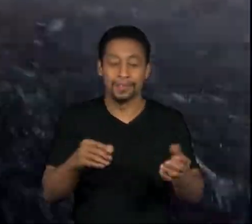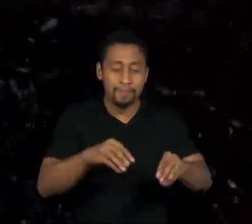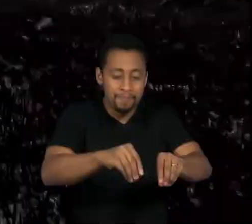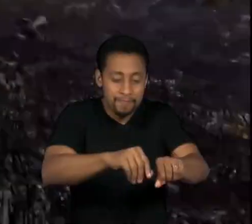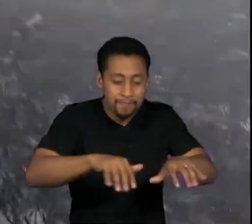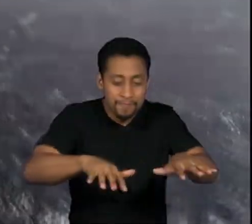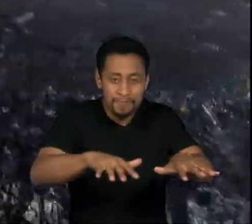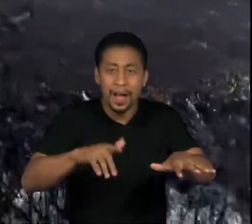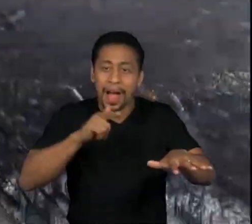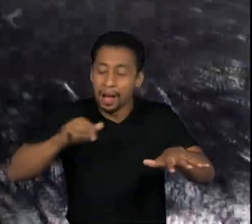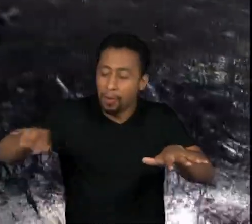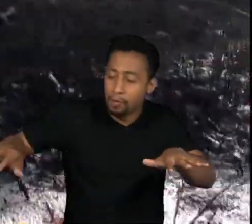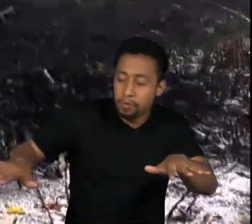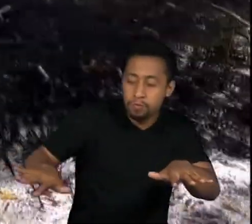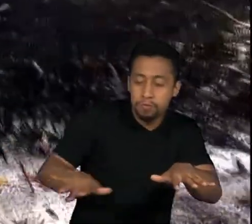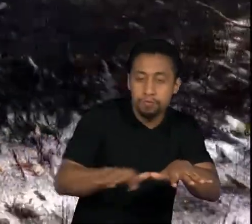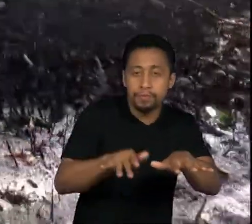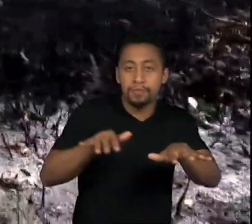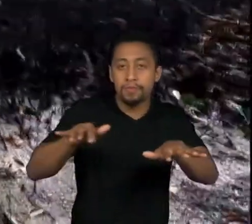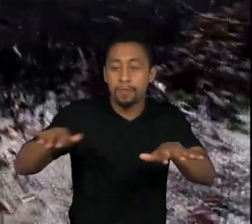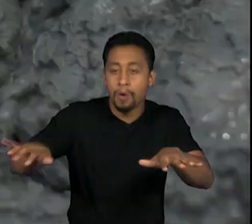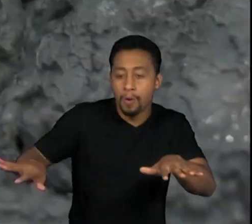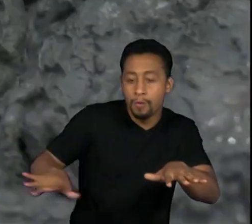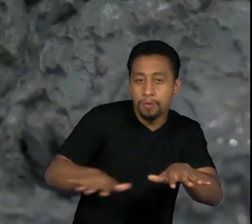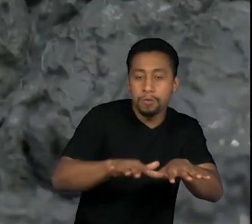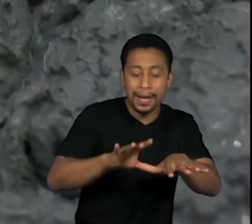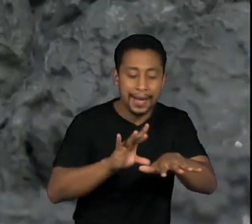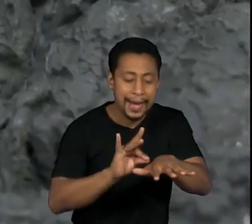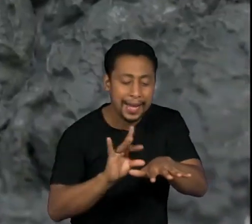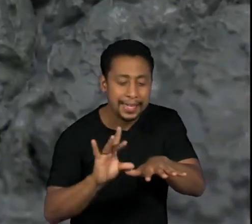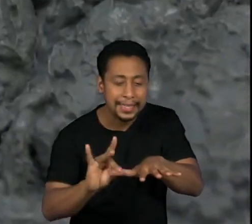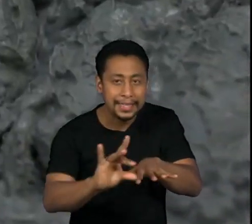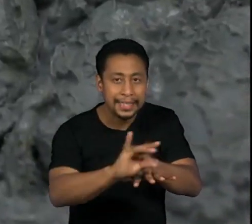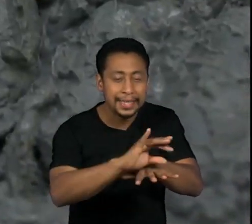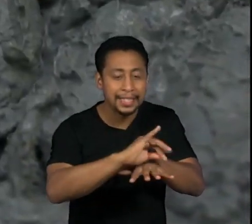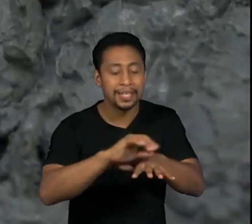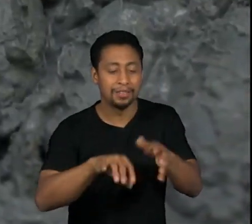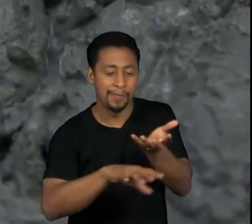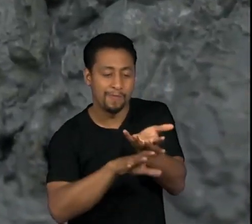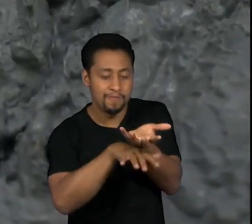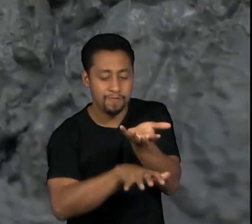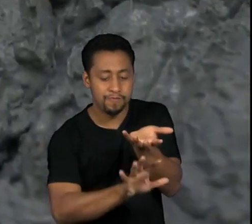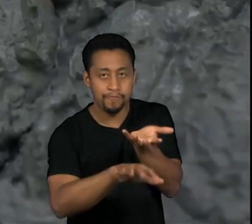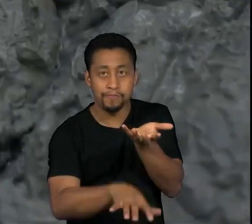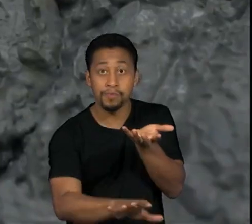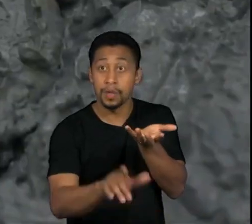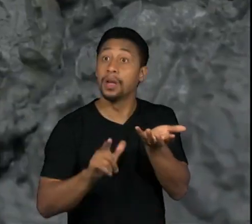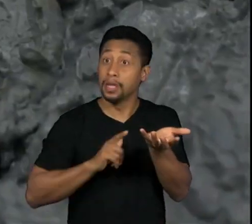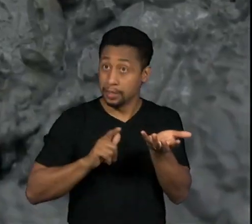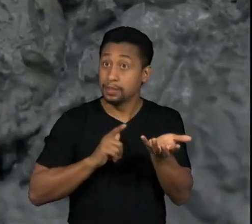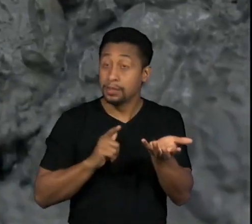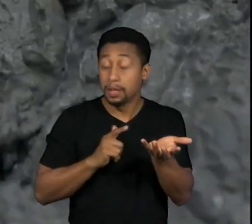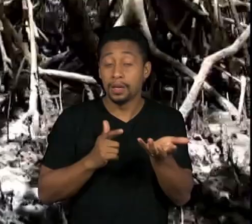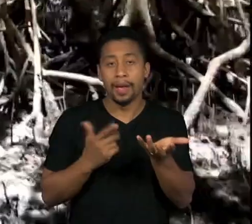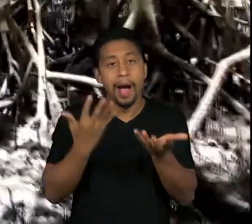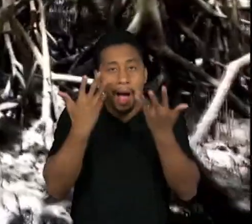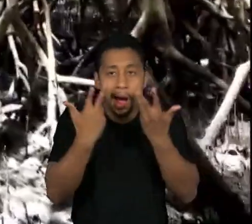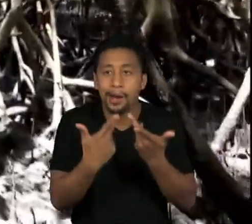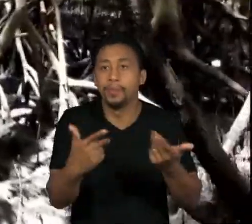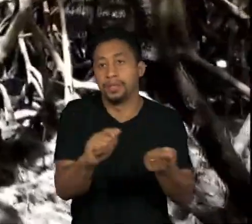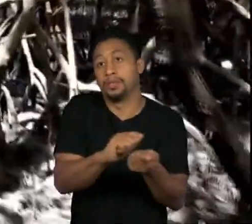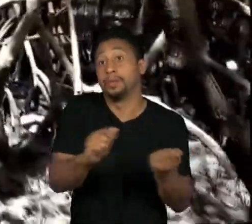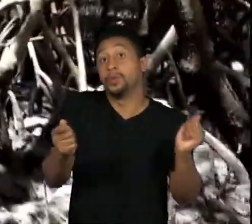encharcado pelas marés abriga bosques de espécies adaptadas, sustentadas por raízes aéreas, além